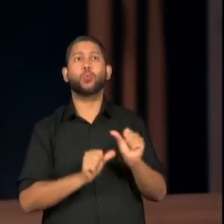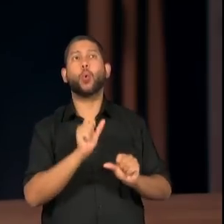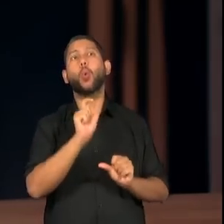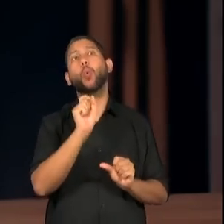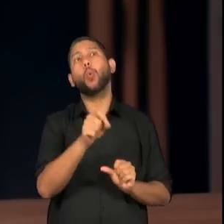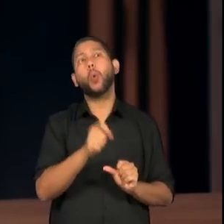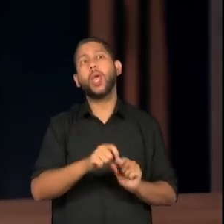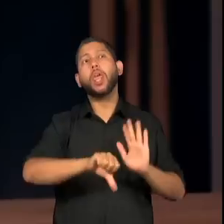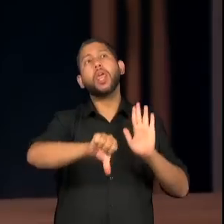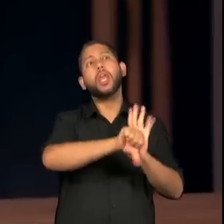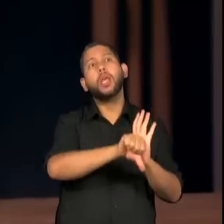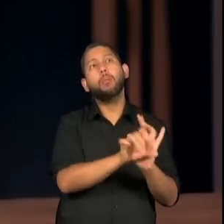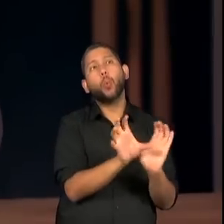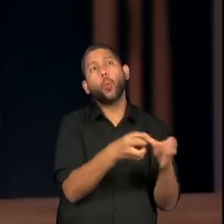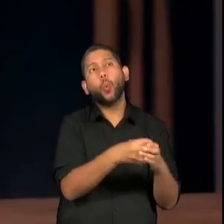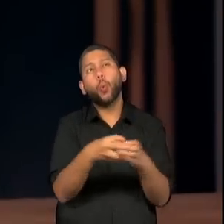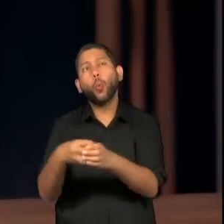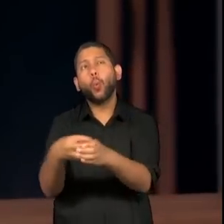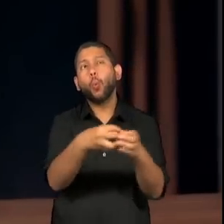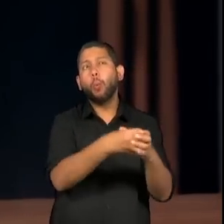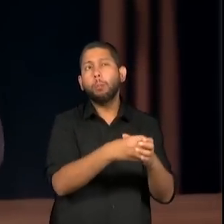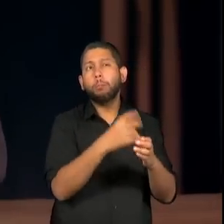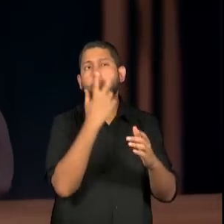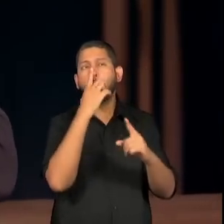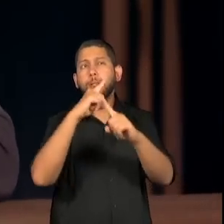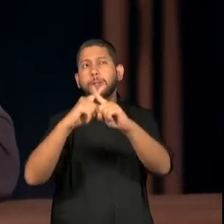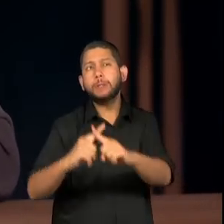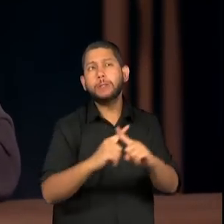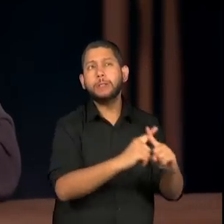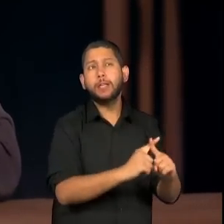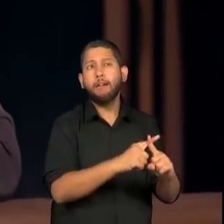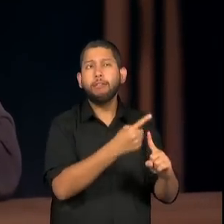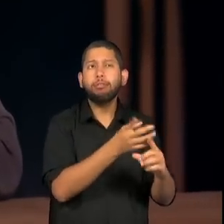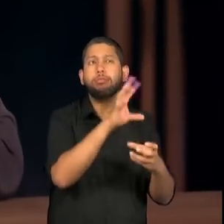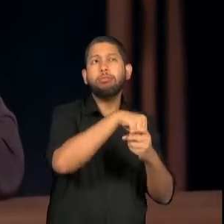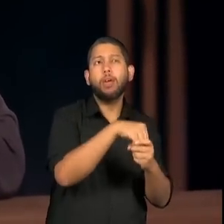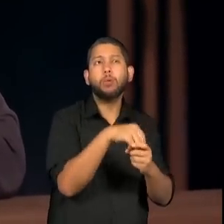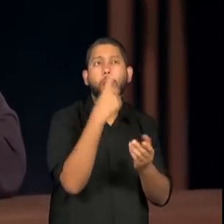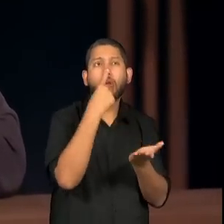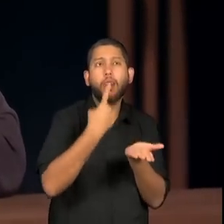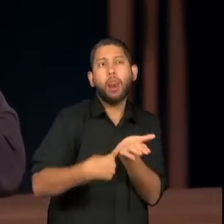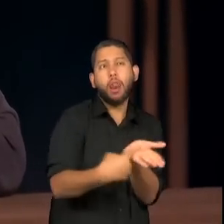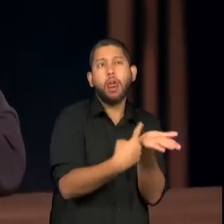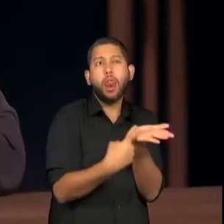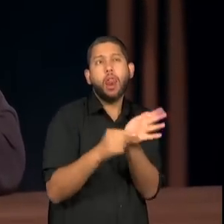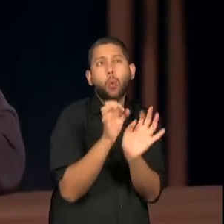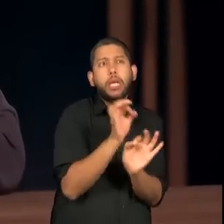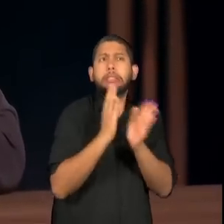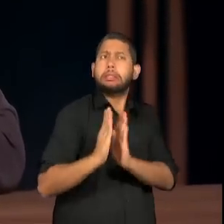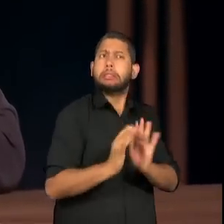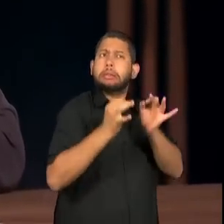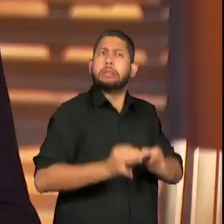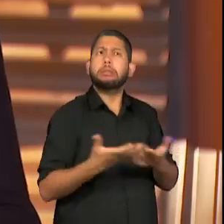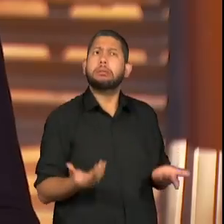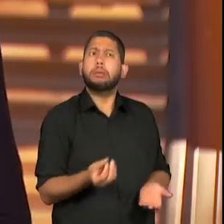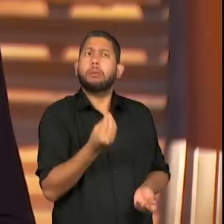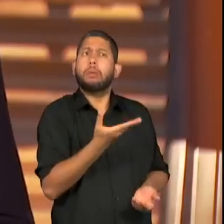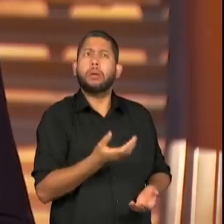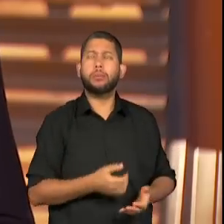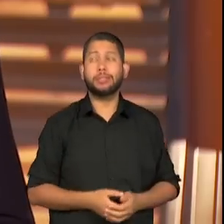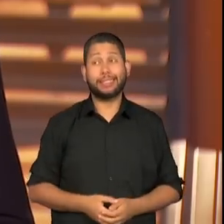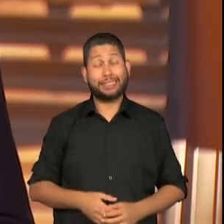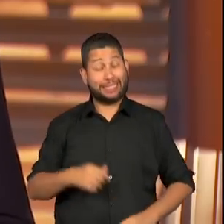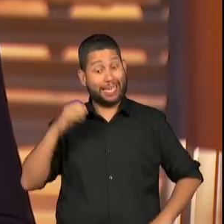facções criminosas. Essas parece que se organizaram mais, né? Como que você vê isso? Cara,